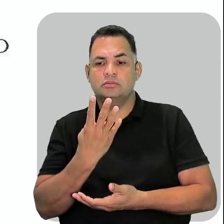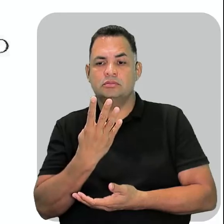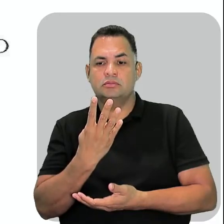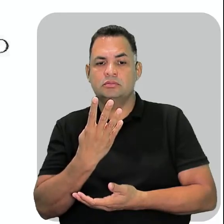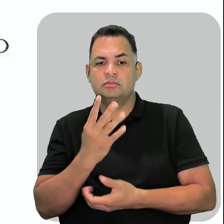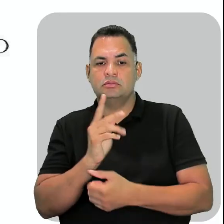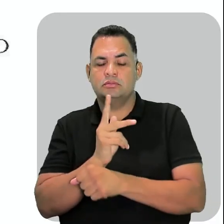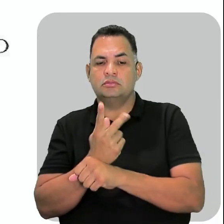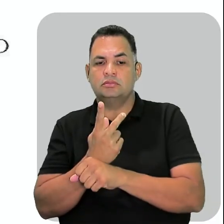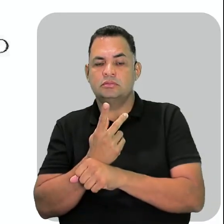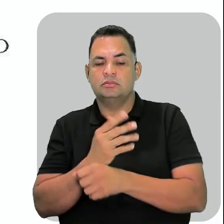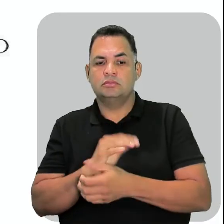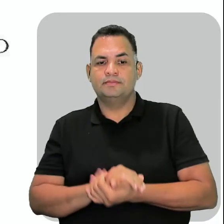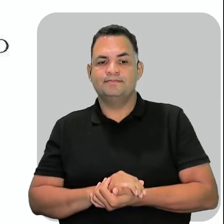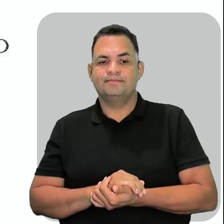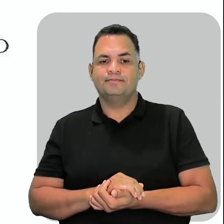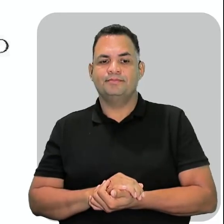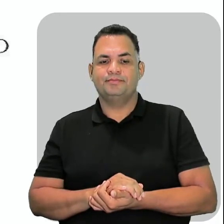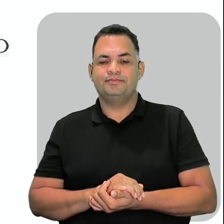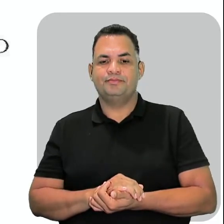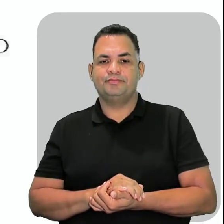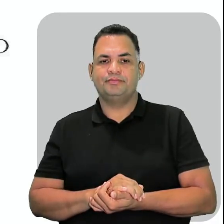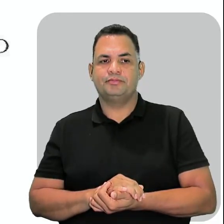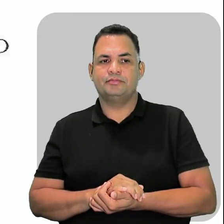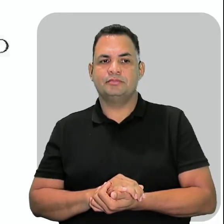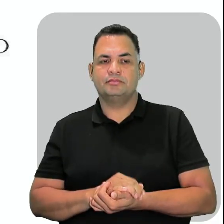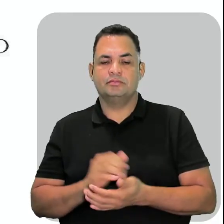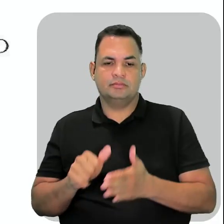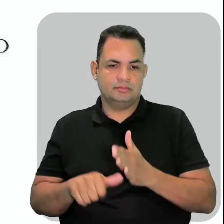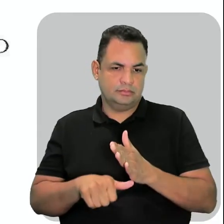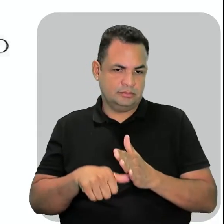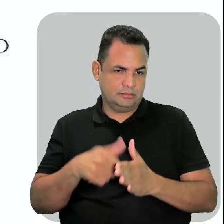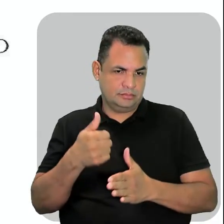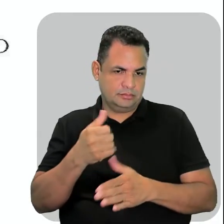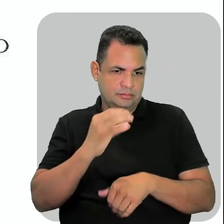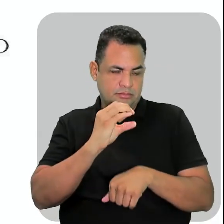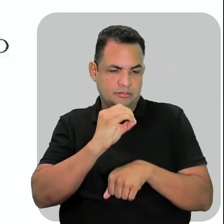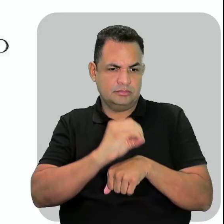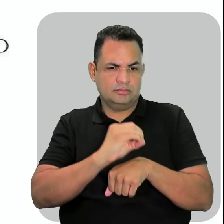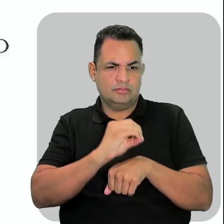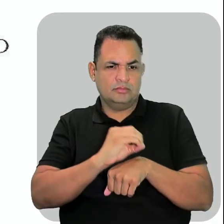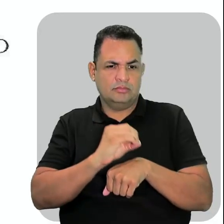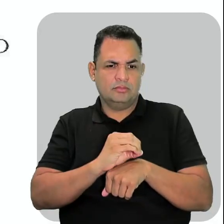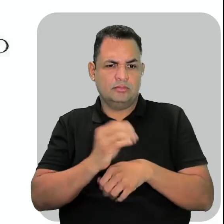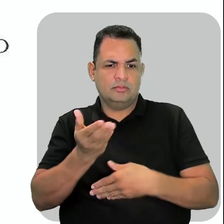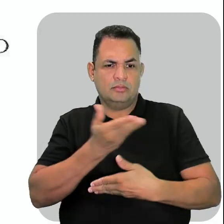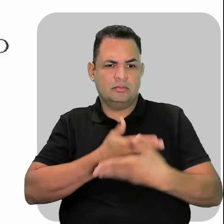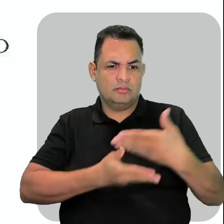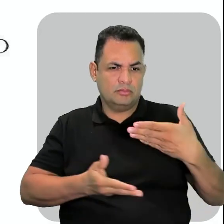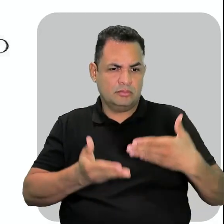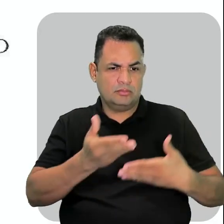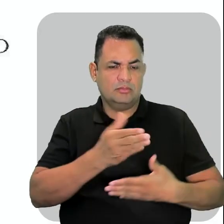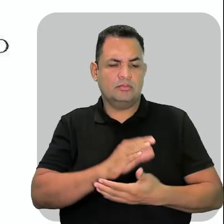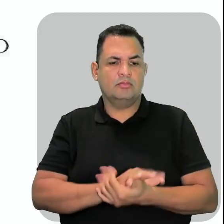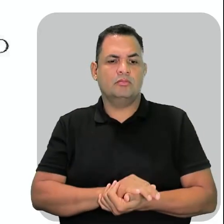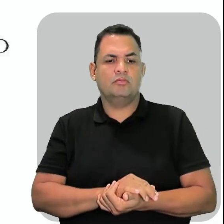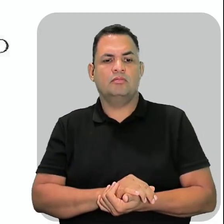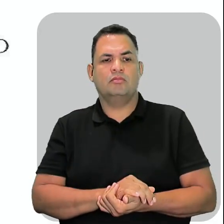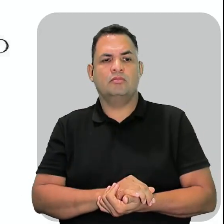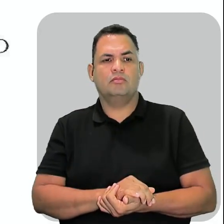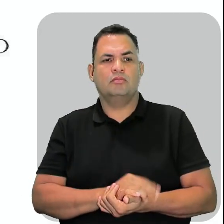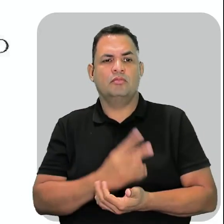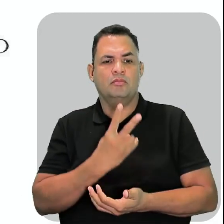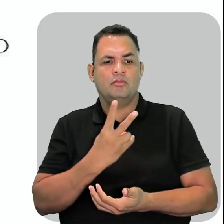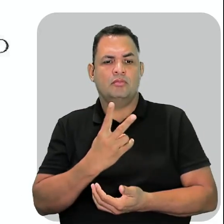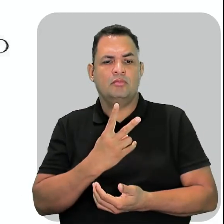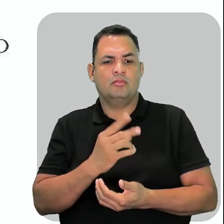4 hidrogênios, né? Então, este primeiro oxigênio vai interagir com mais 2